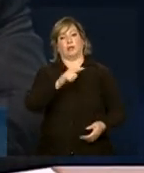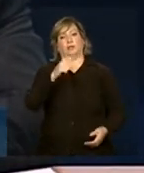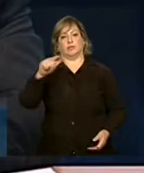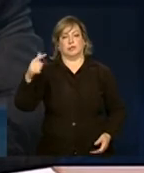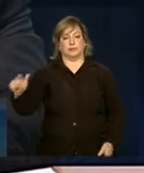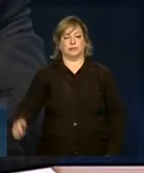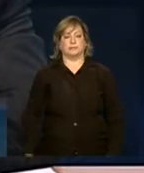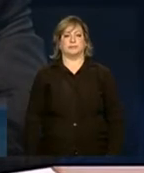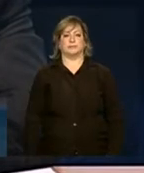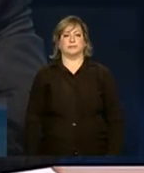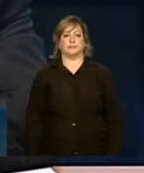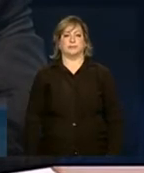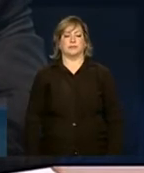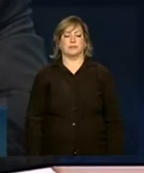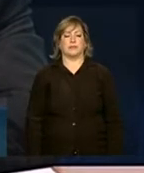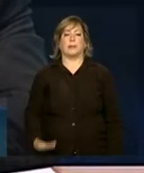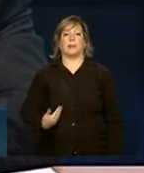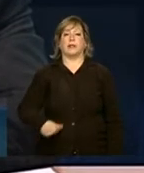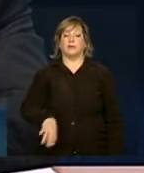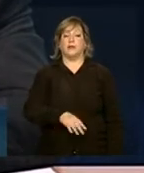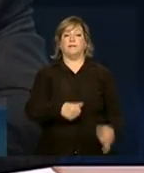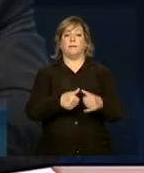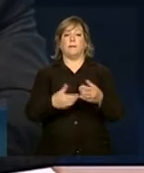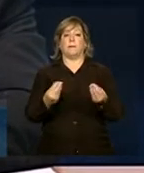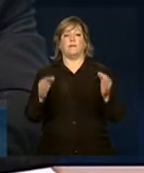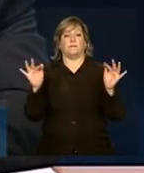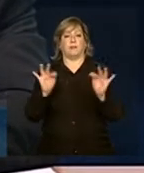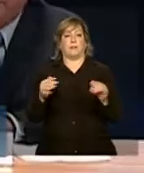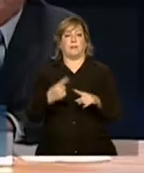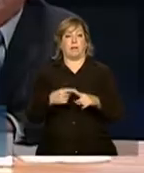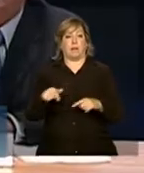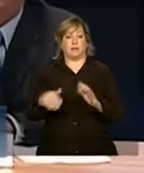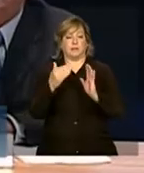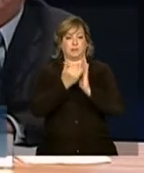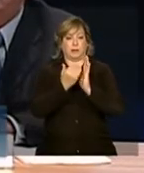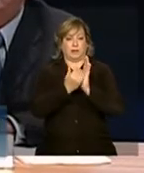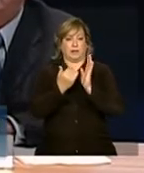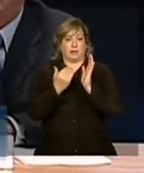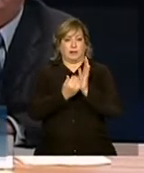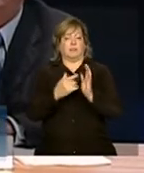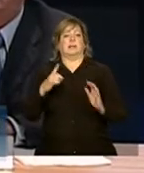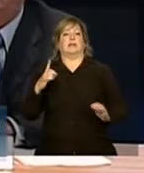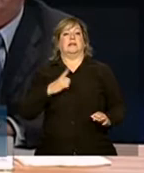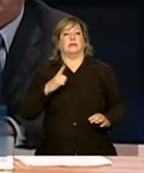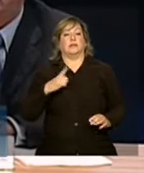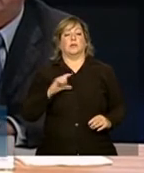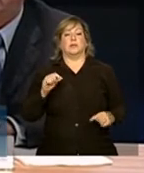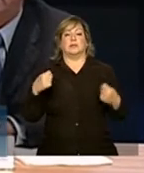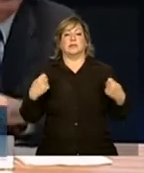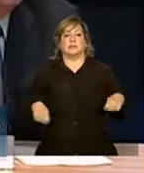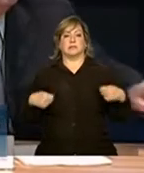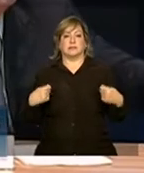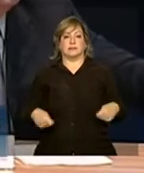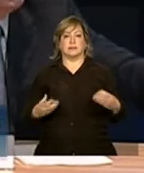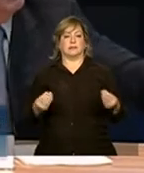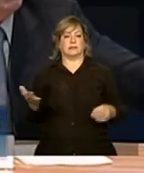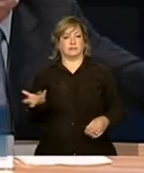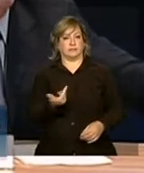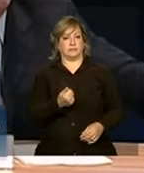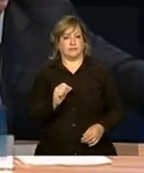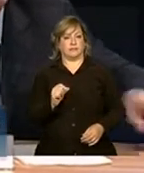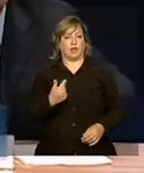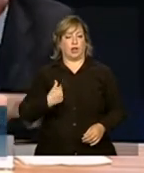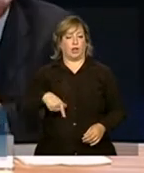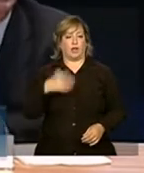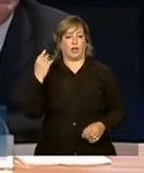e nós ficamos muito contentes porque esse programa Na verdade tem uma demanda extraordinária quando nós